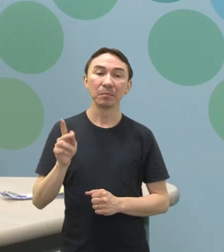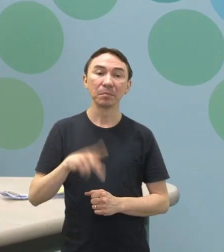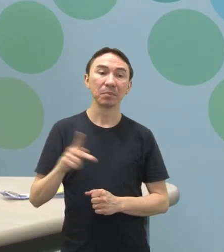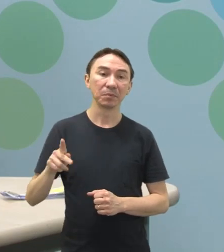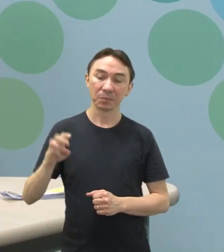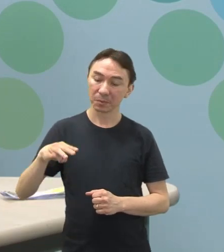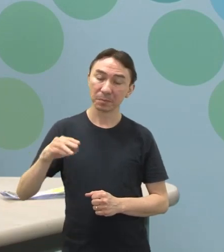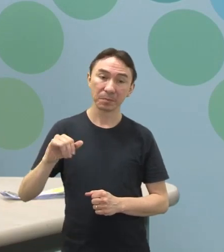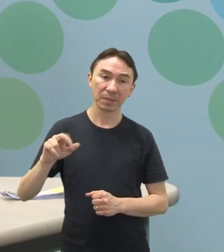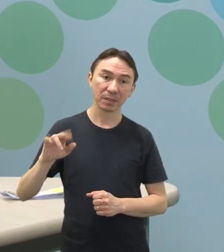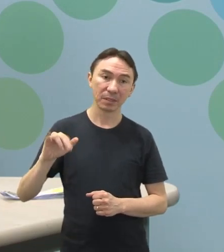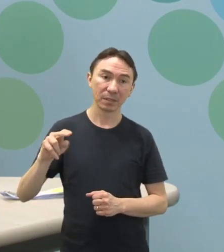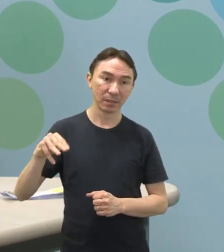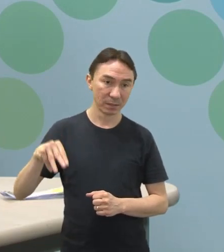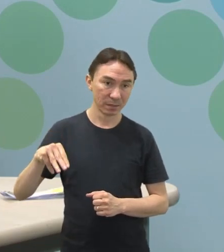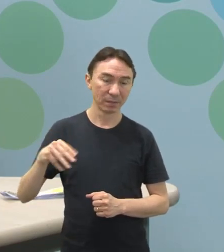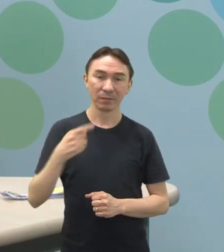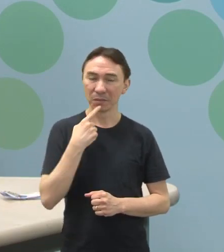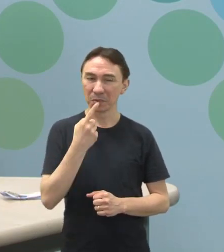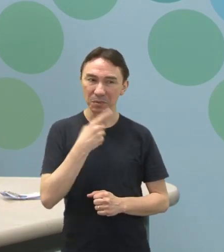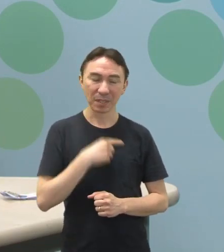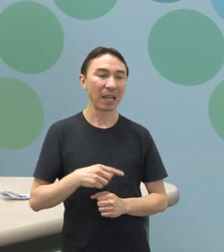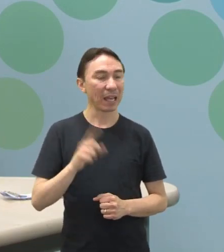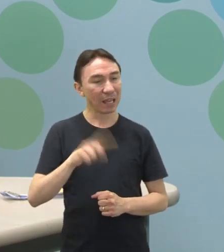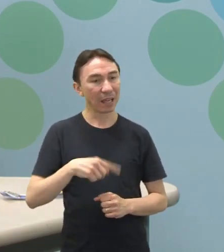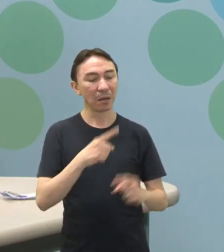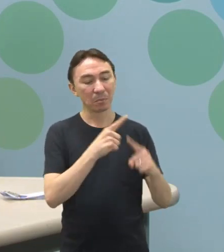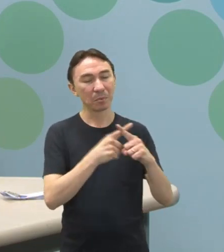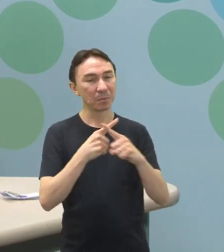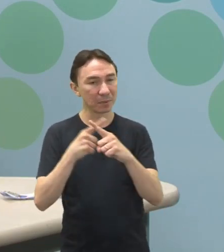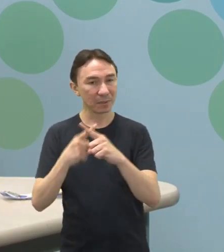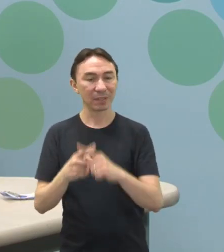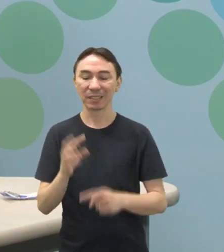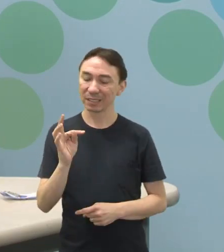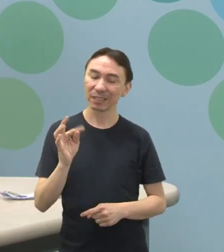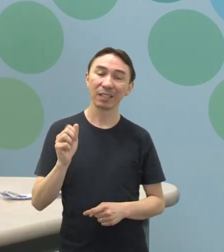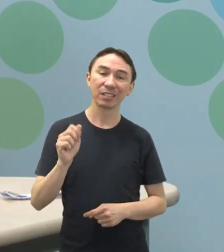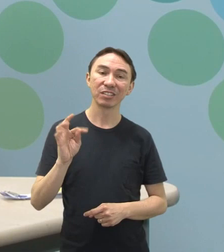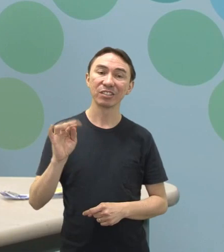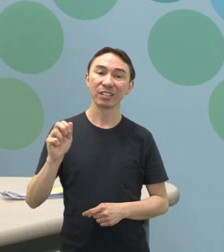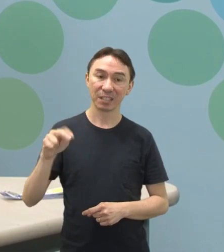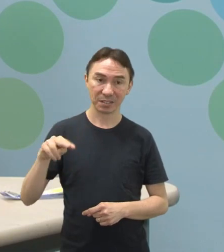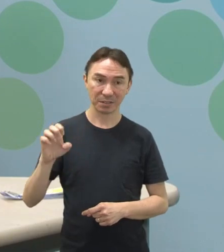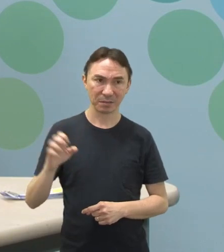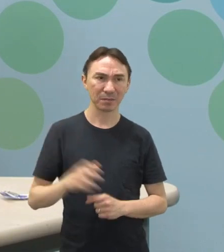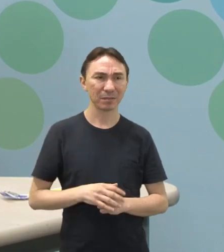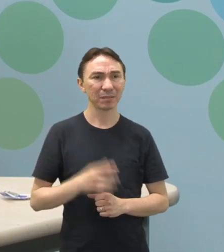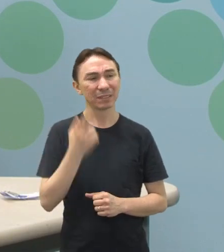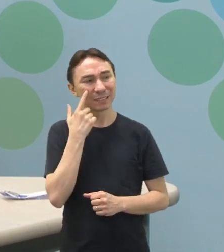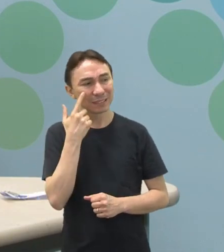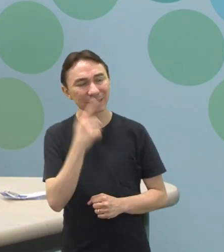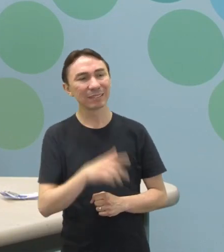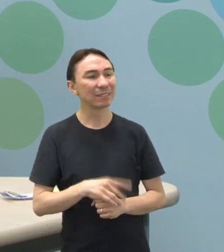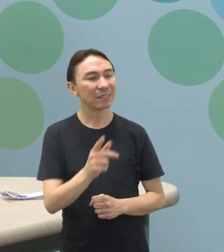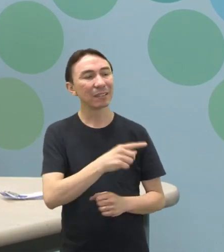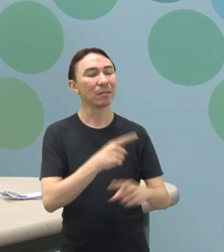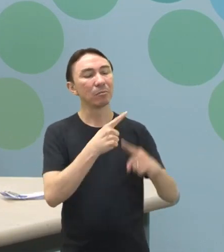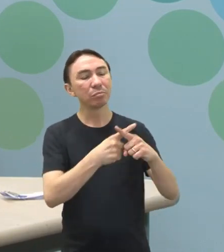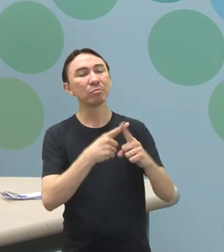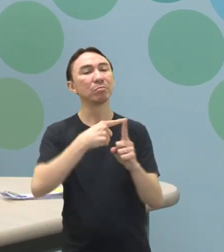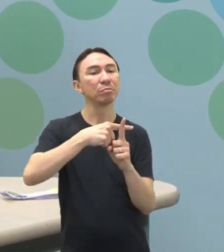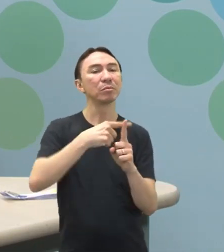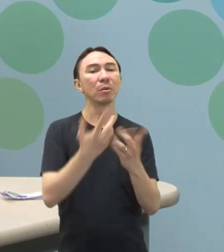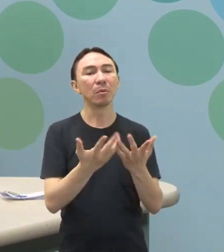Miriam a multiplicação a professora Tatiane aqui fez uma pergunta né Qual a operação notamos nessa sequência